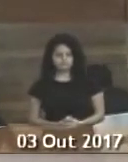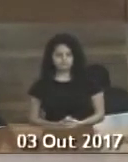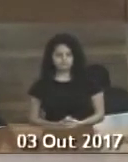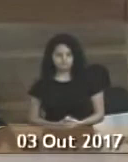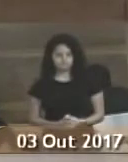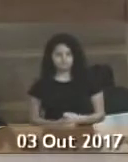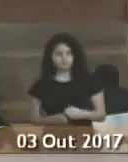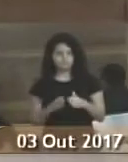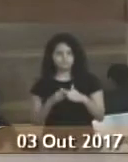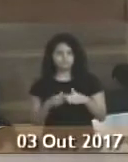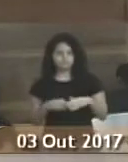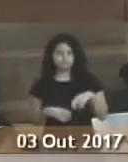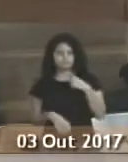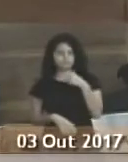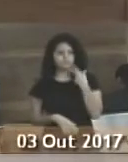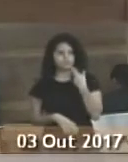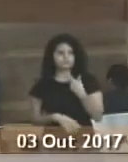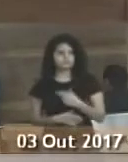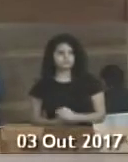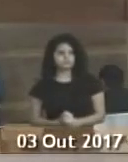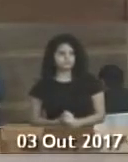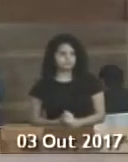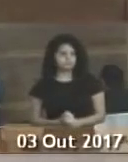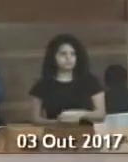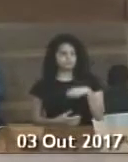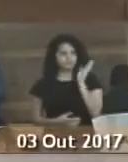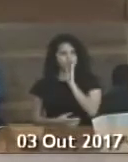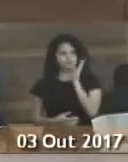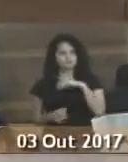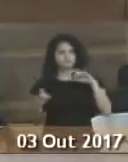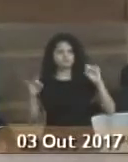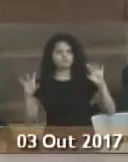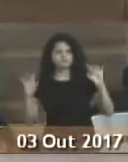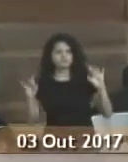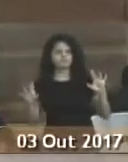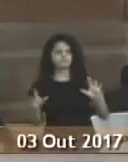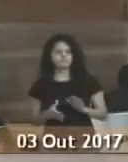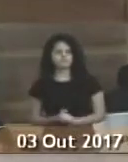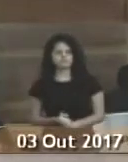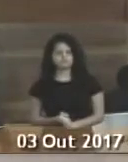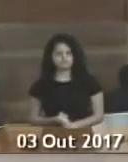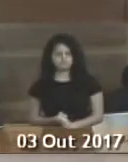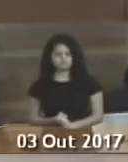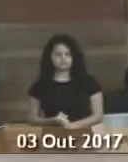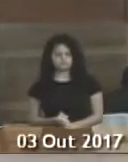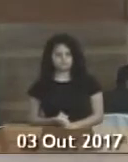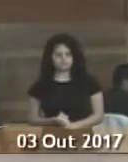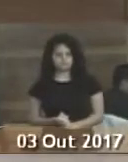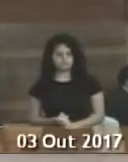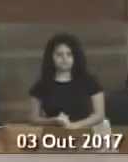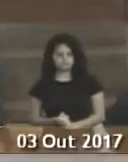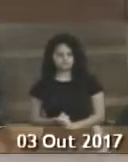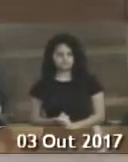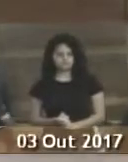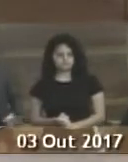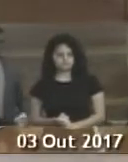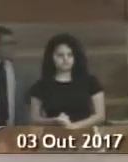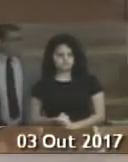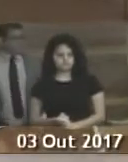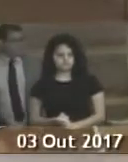verbais que solicitaram o regime de urgência especial, a saber, solicitaram o regime de urgência